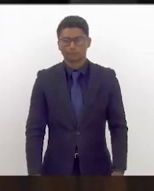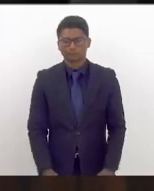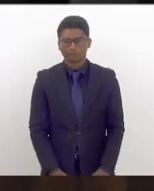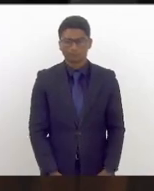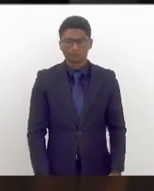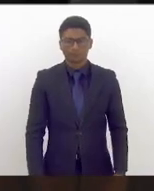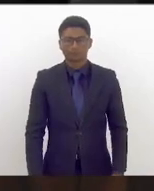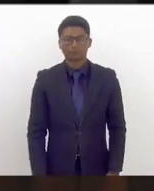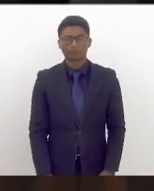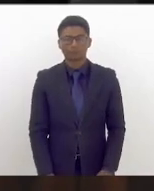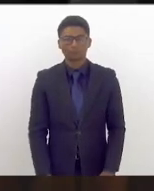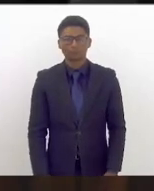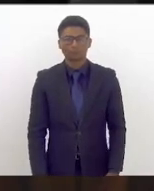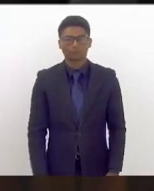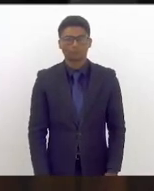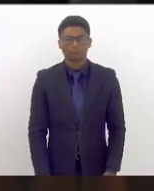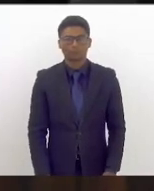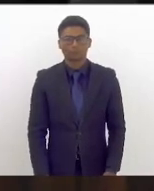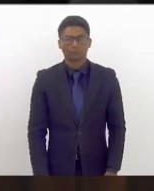lá